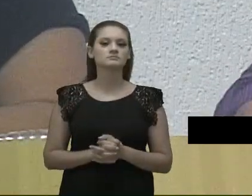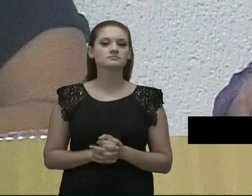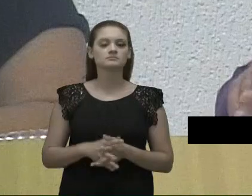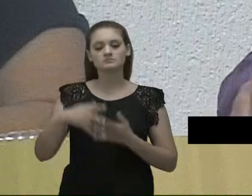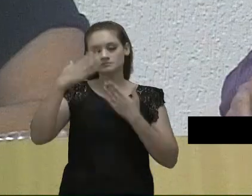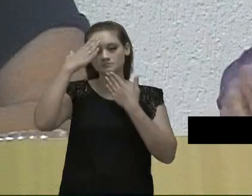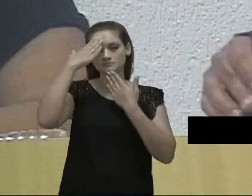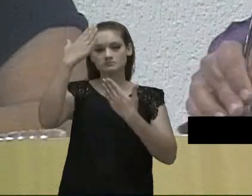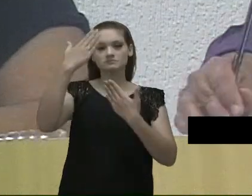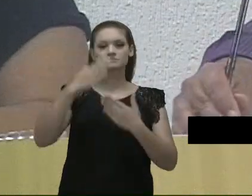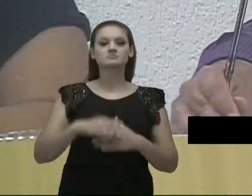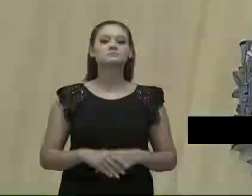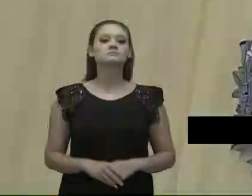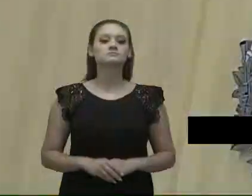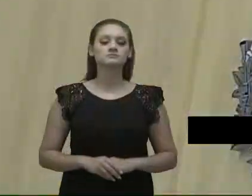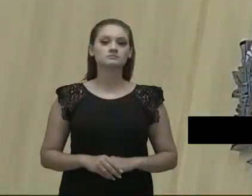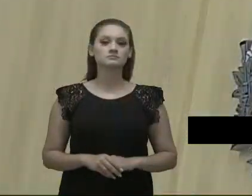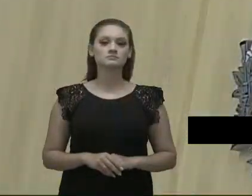Obrigado.